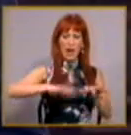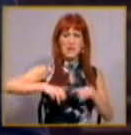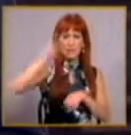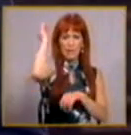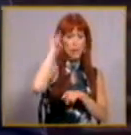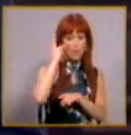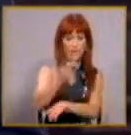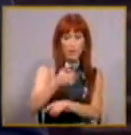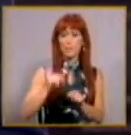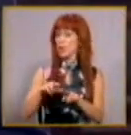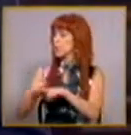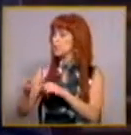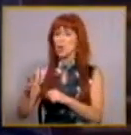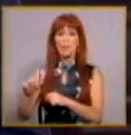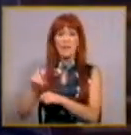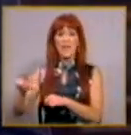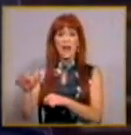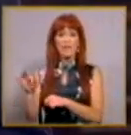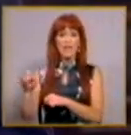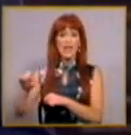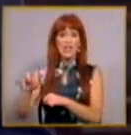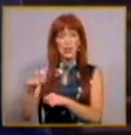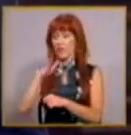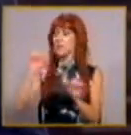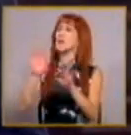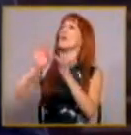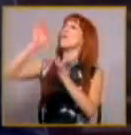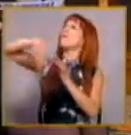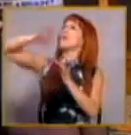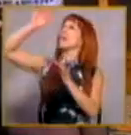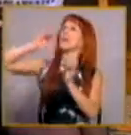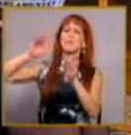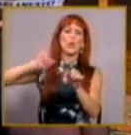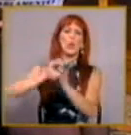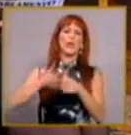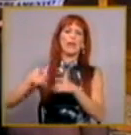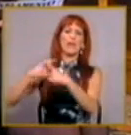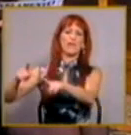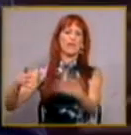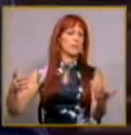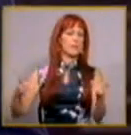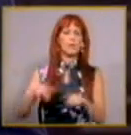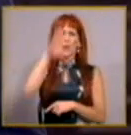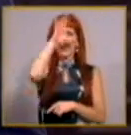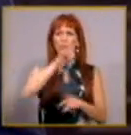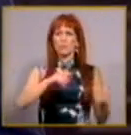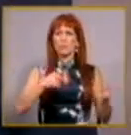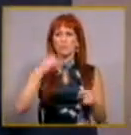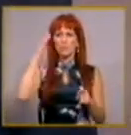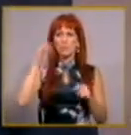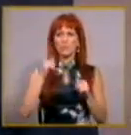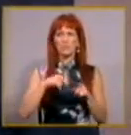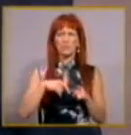Miguel Frasquilho, deputado Miguel Frasquilho, disse também agora claramente que, finalmente, que é preciso um outro caminho diferente, porque este Governo está a